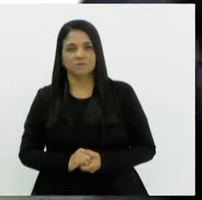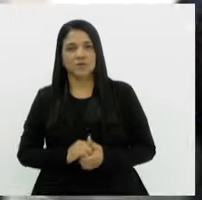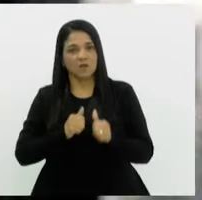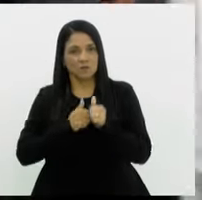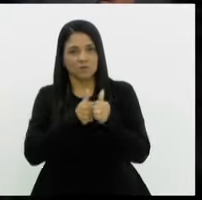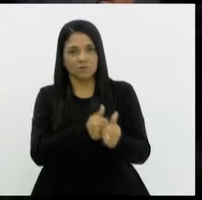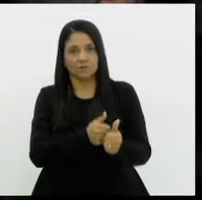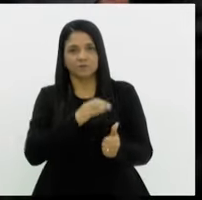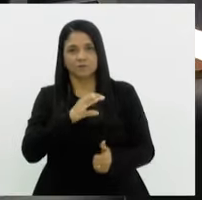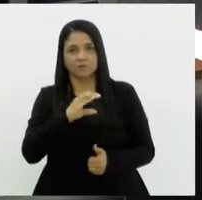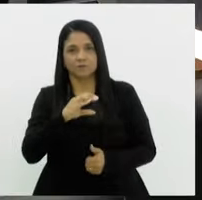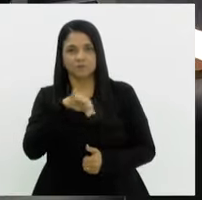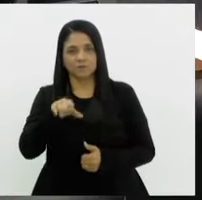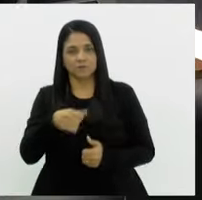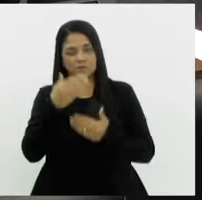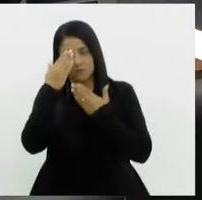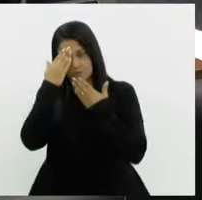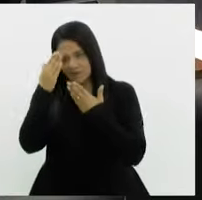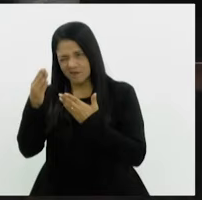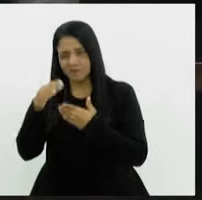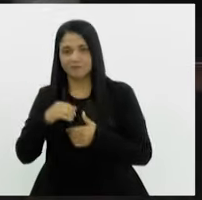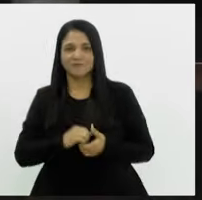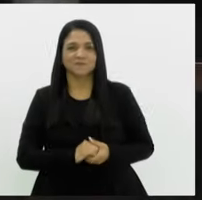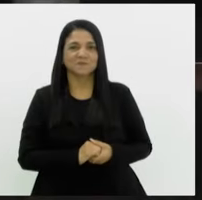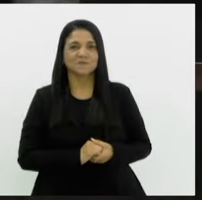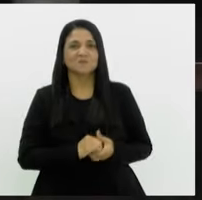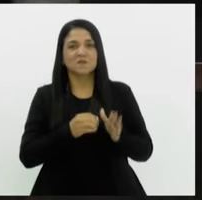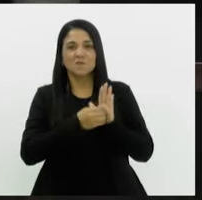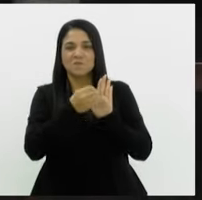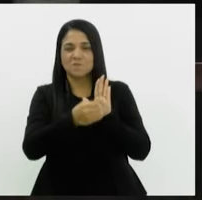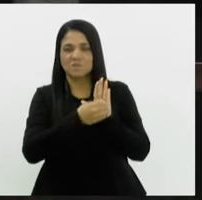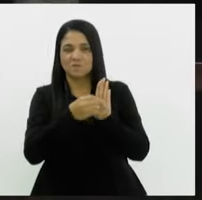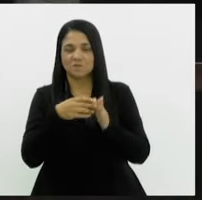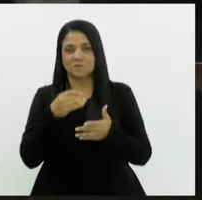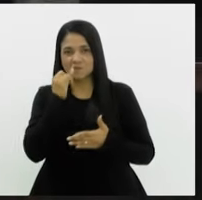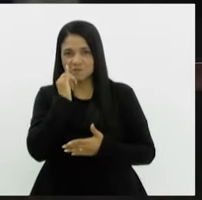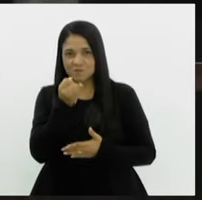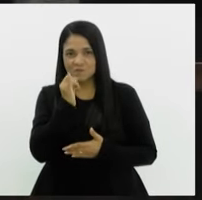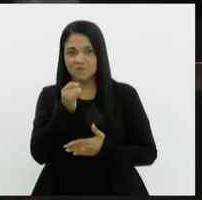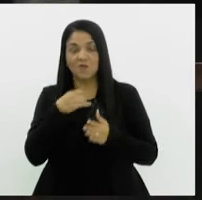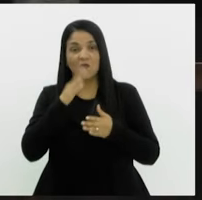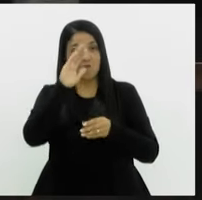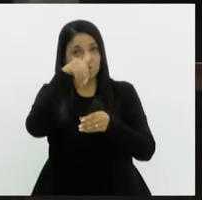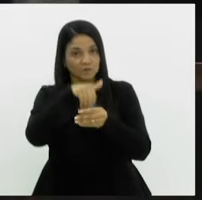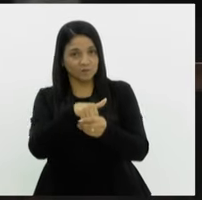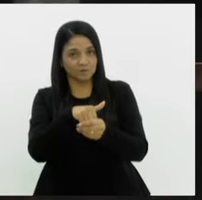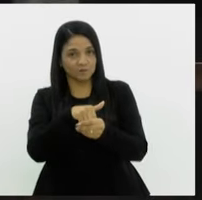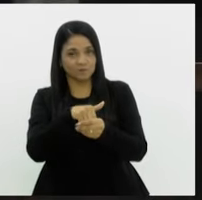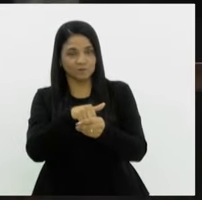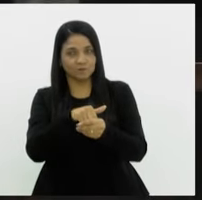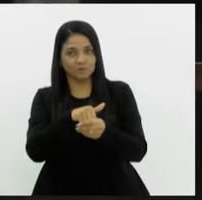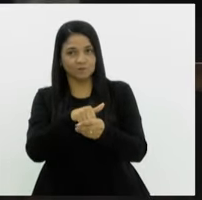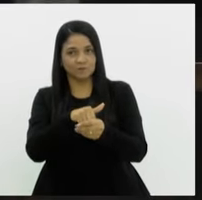Acompanha a CCJ, presidente. Muito obrigado, Macedinho. Com os pareceres emitidos. Em votação,